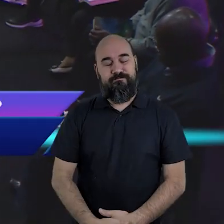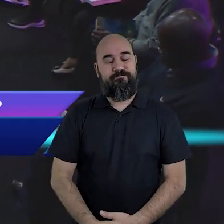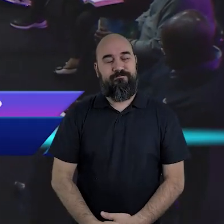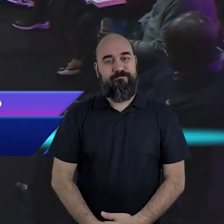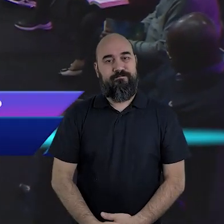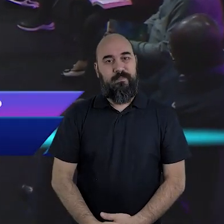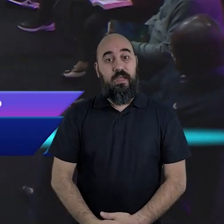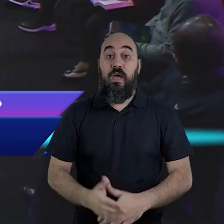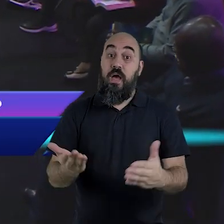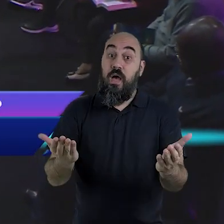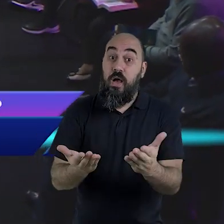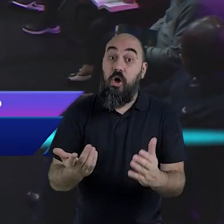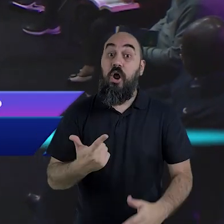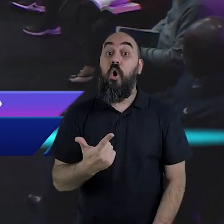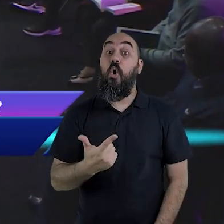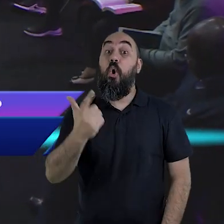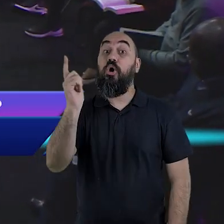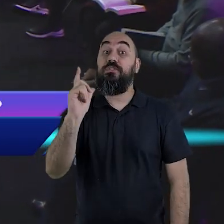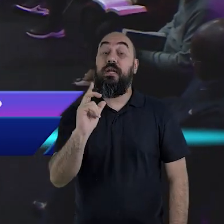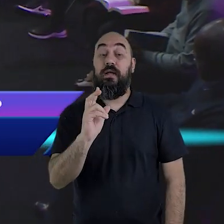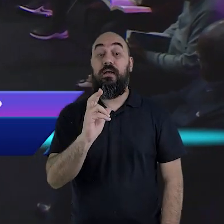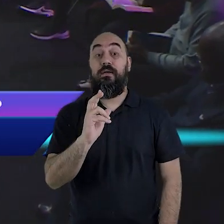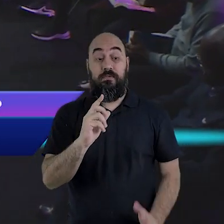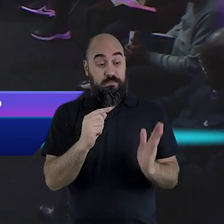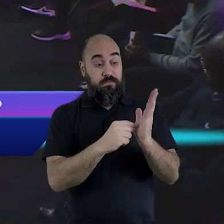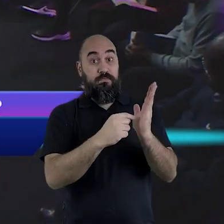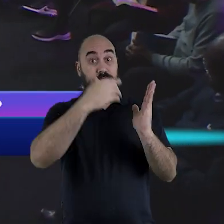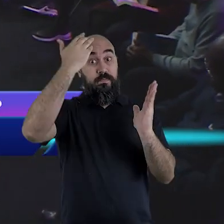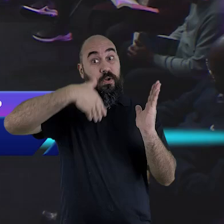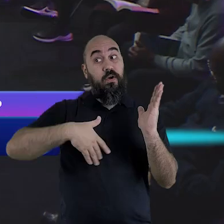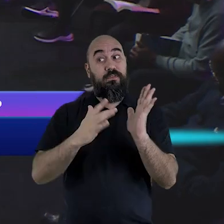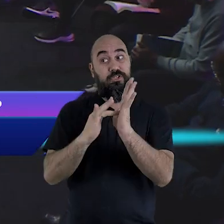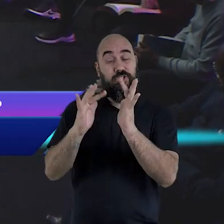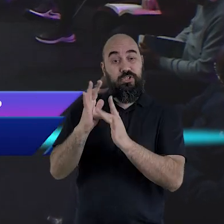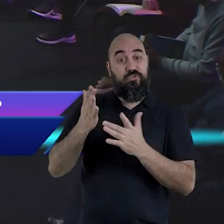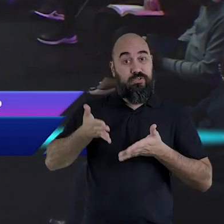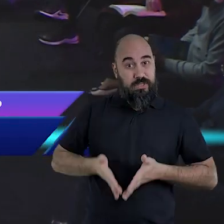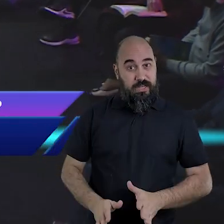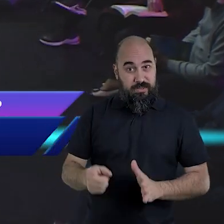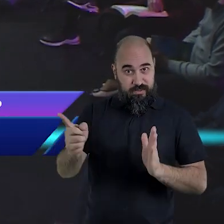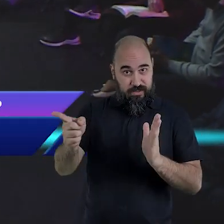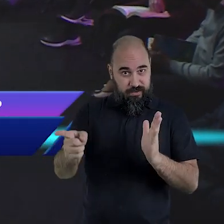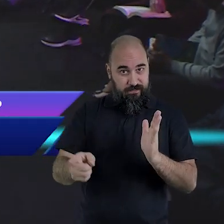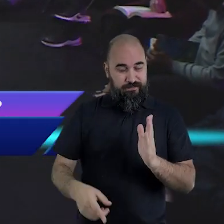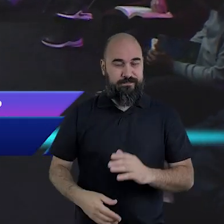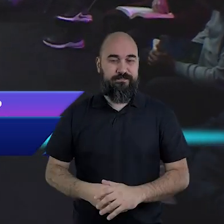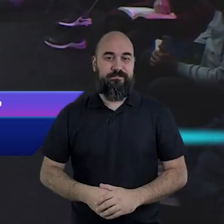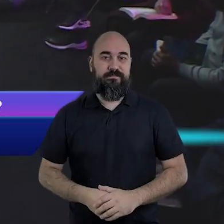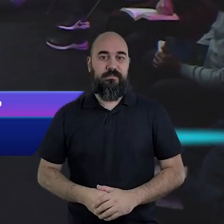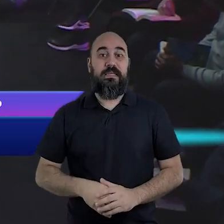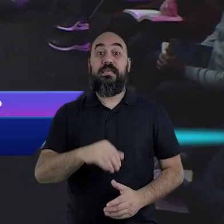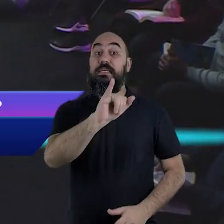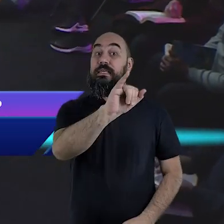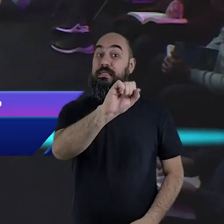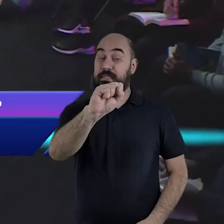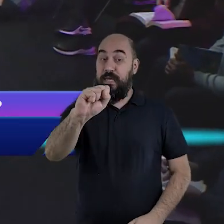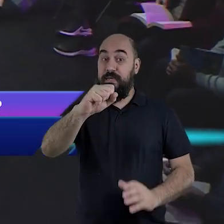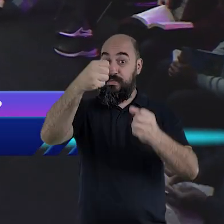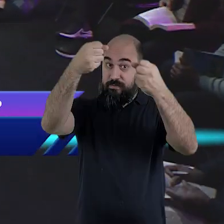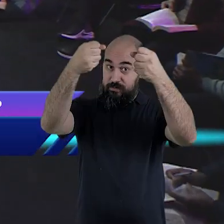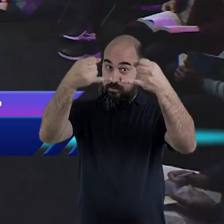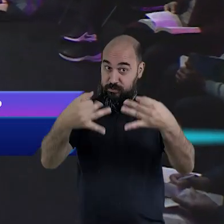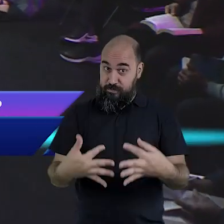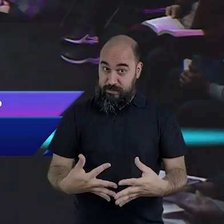o nascimento de Jesus. Isaías 7,14 diz assim: portanto, o